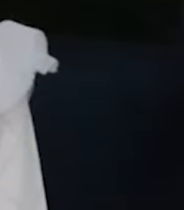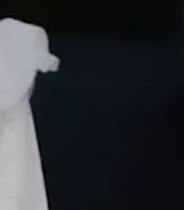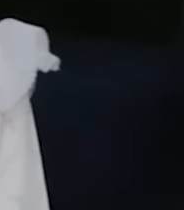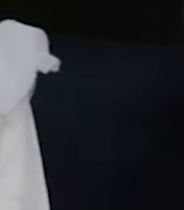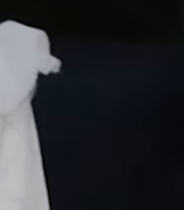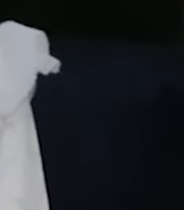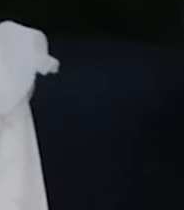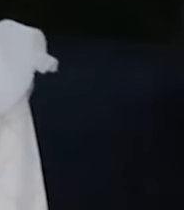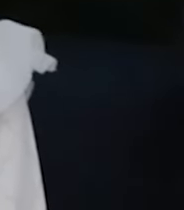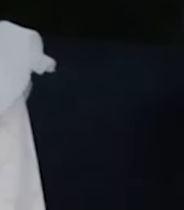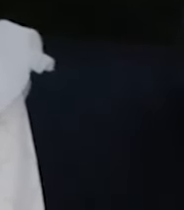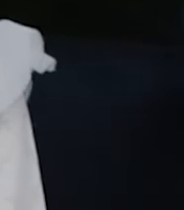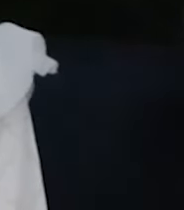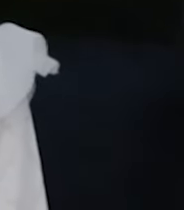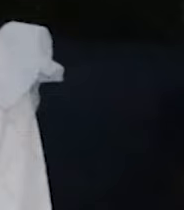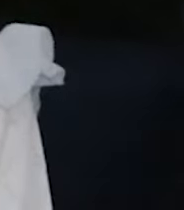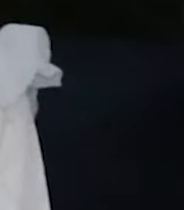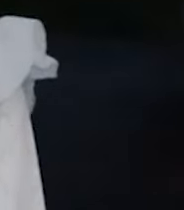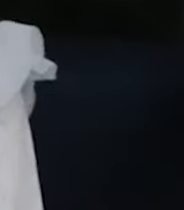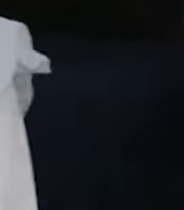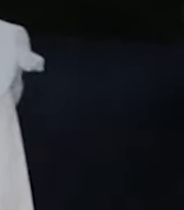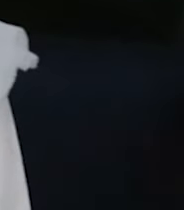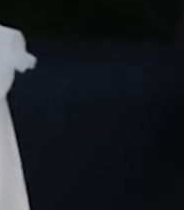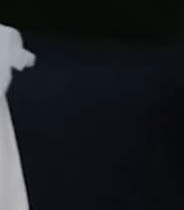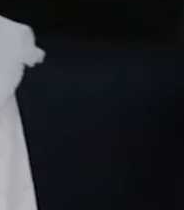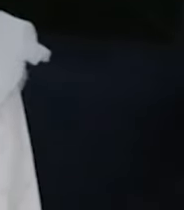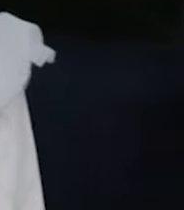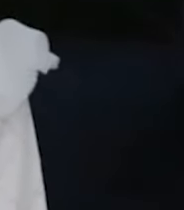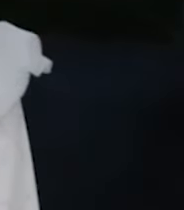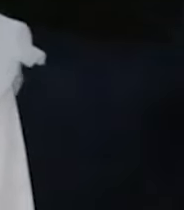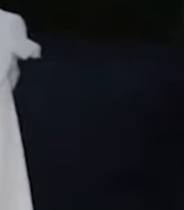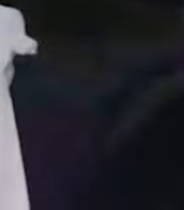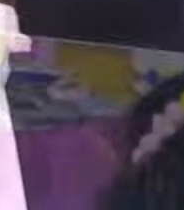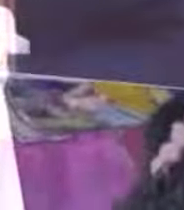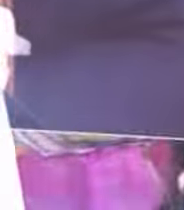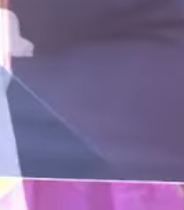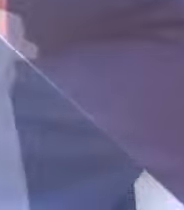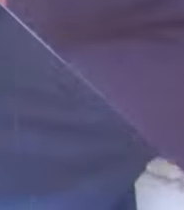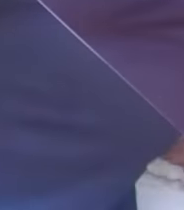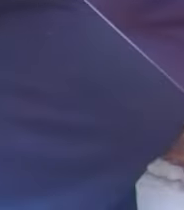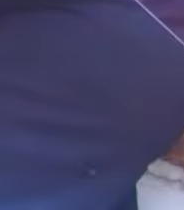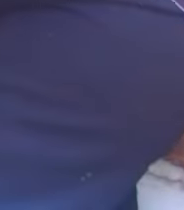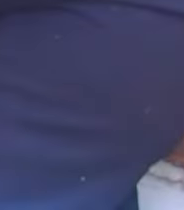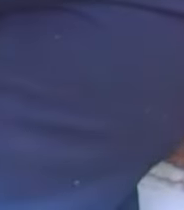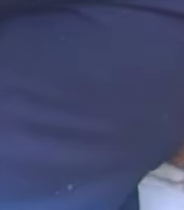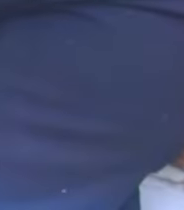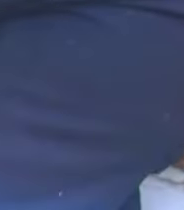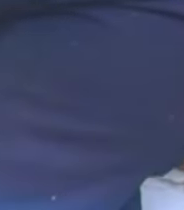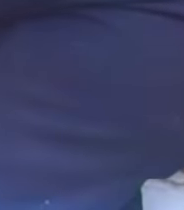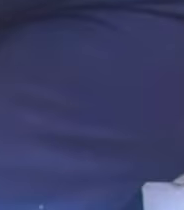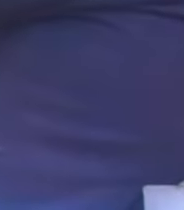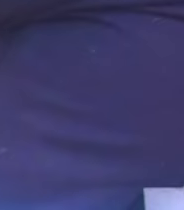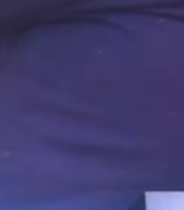carinho. Com todo o amor que elas têm. Um beijo. Amo vocês, tias.